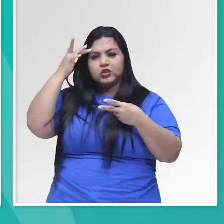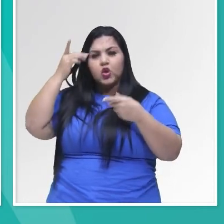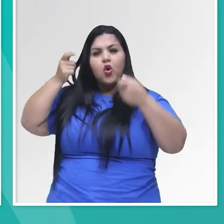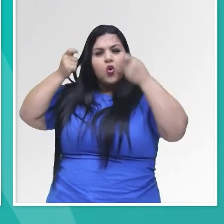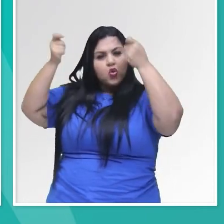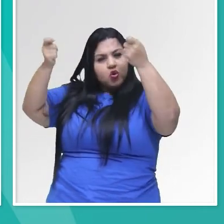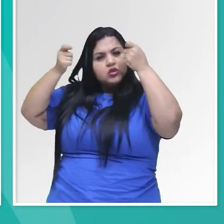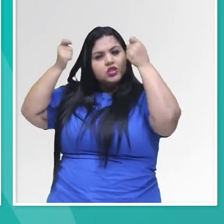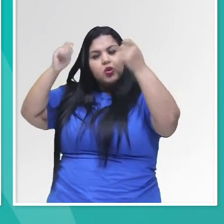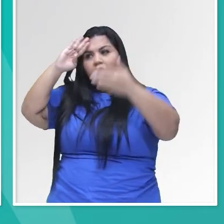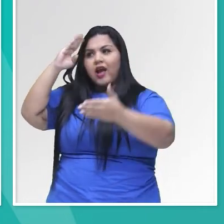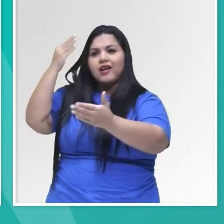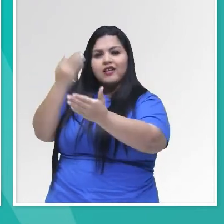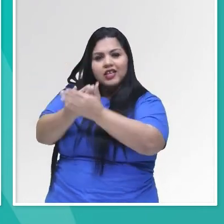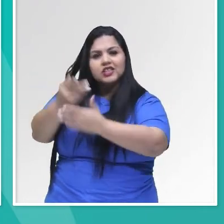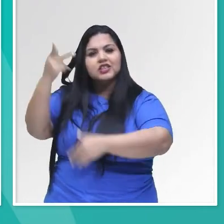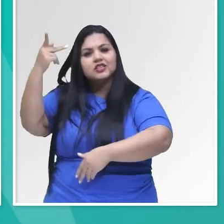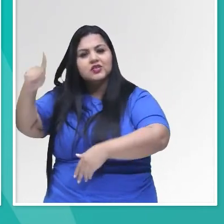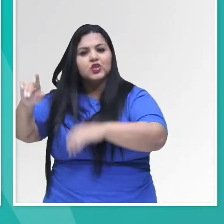transitivo indireto.